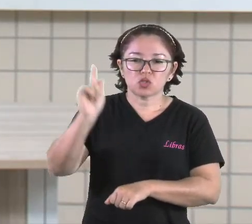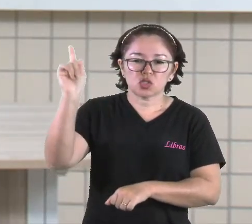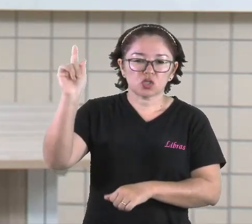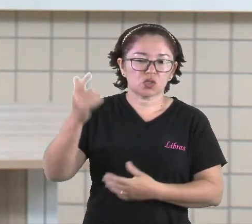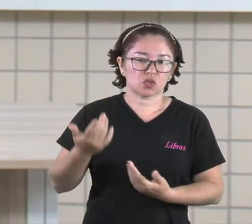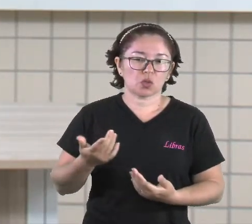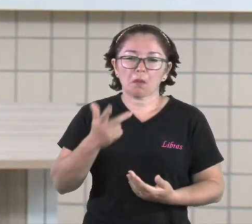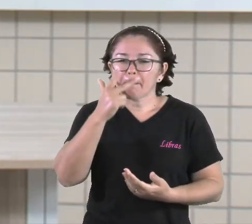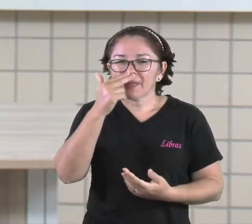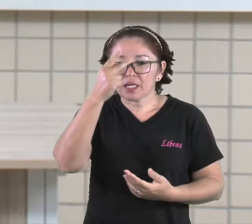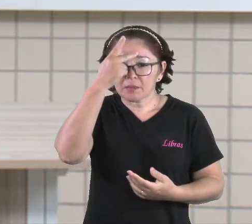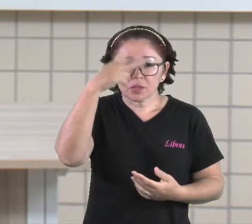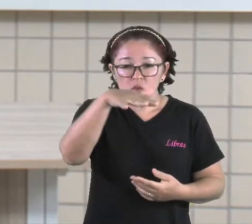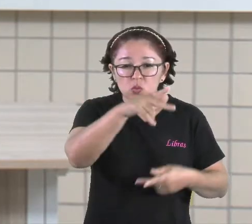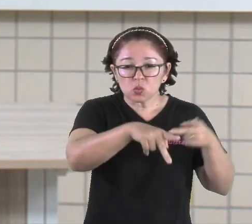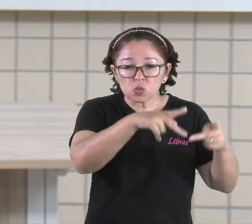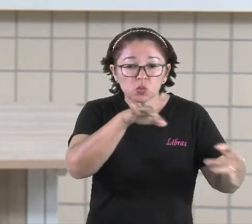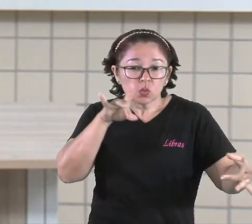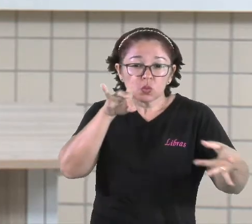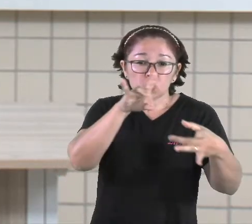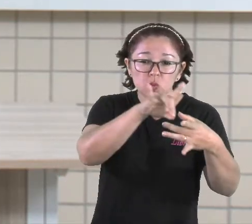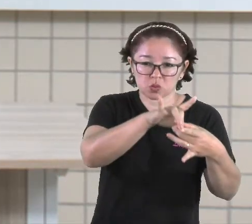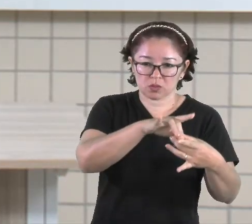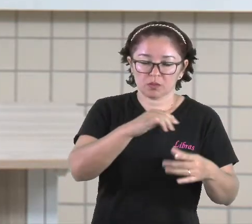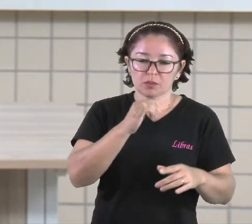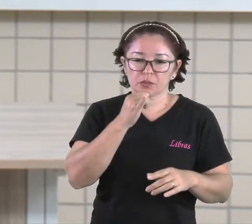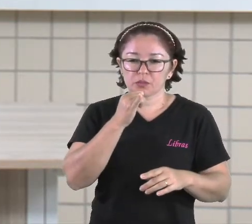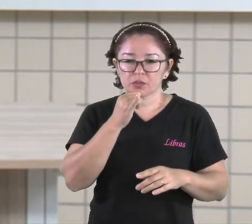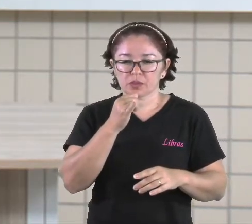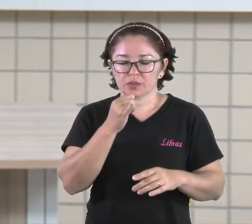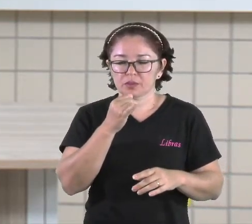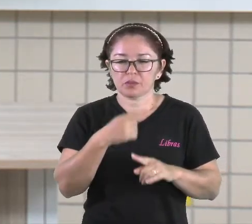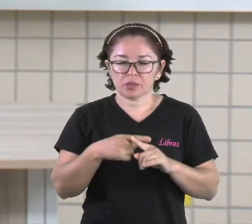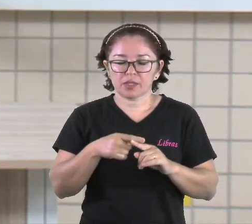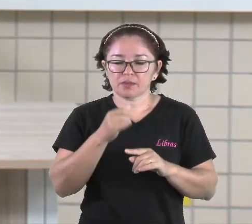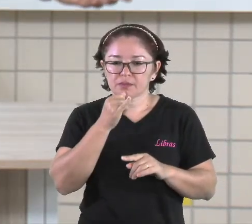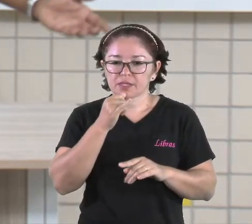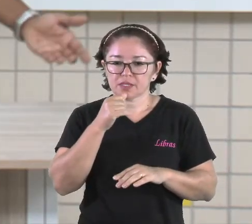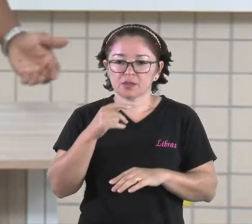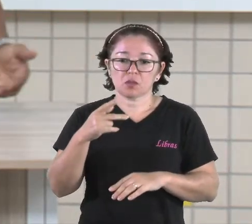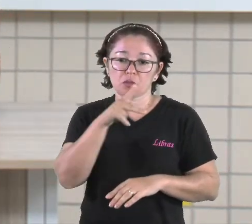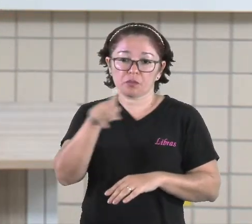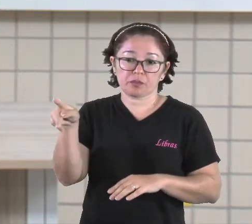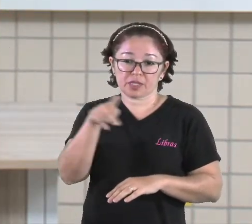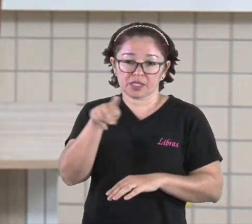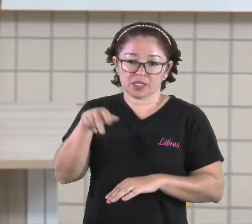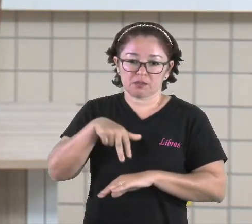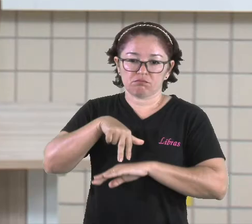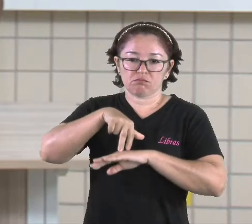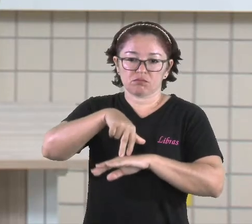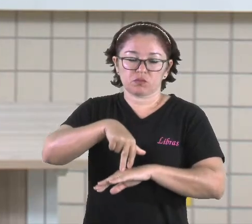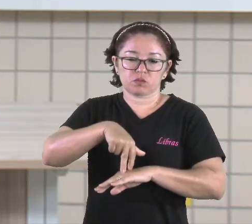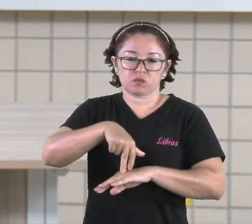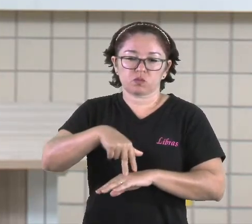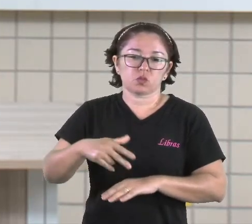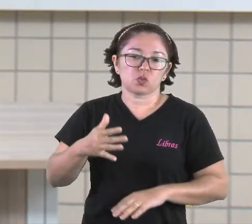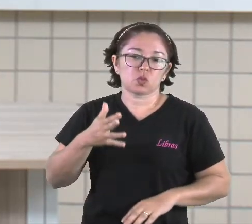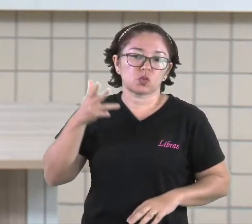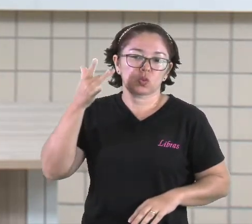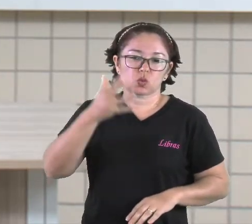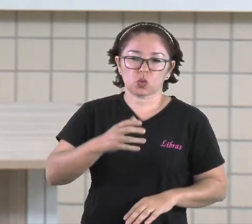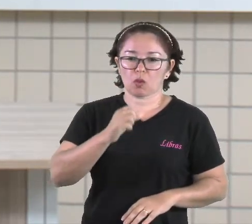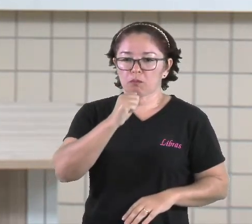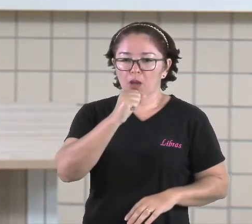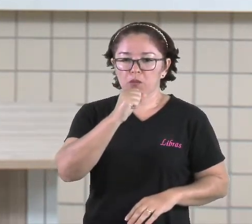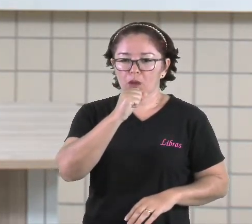discursos diretamente à população brasileira, mesmo que o cidadão brasileiro esteja num lugar mais distante. Então isso melhora, de